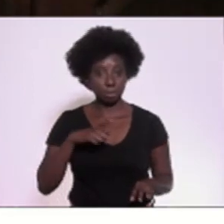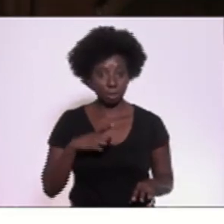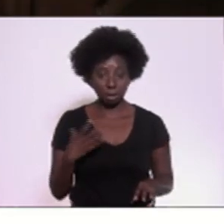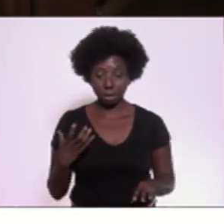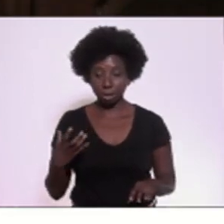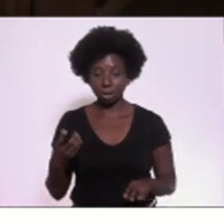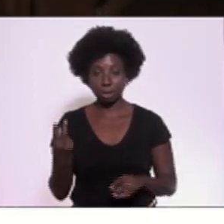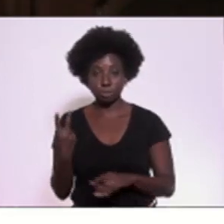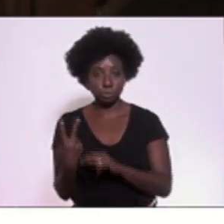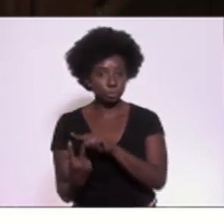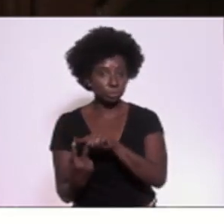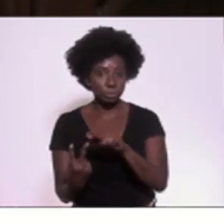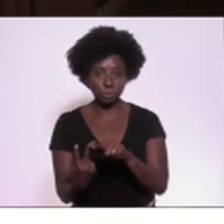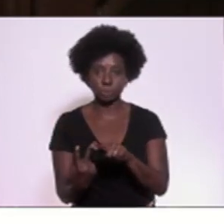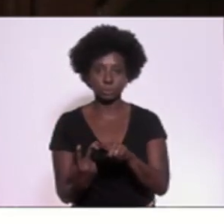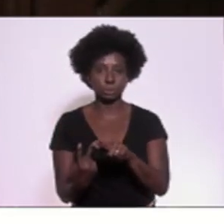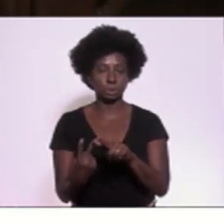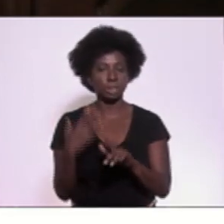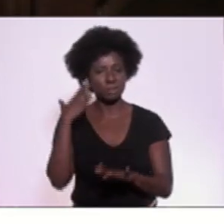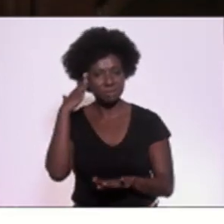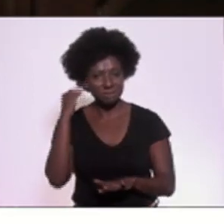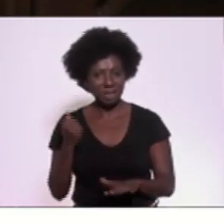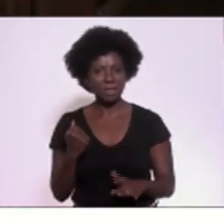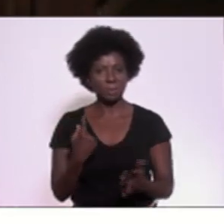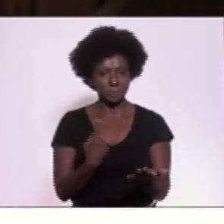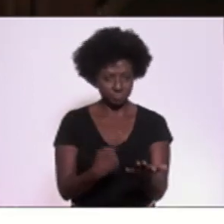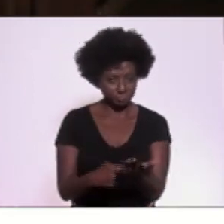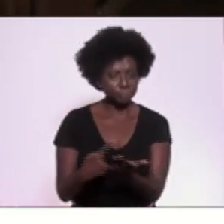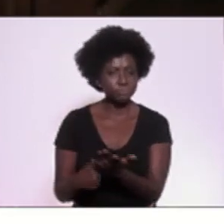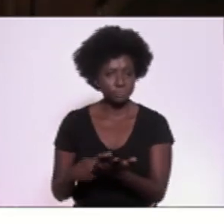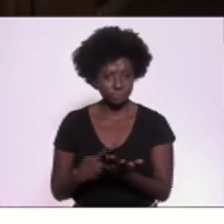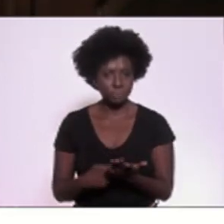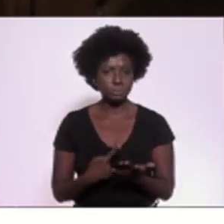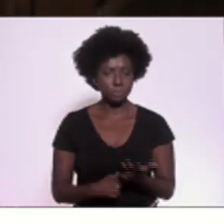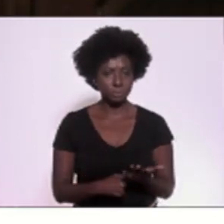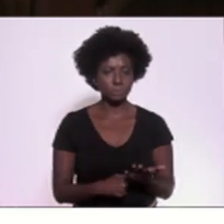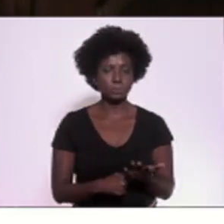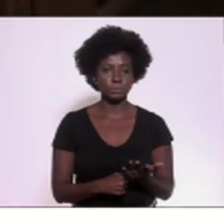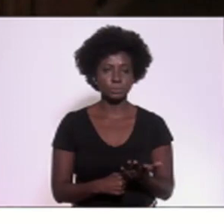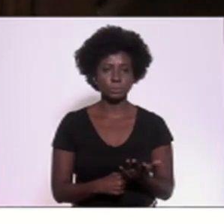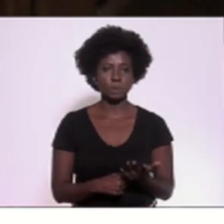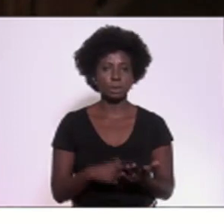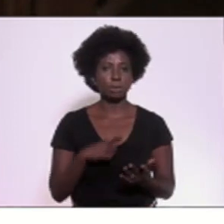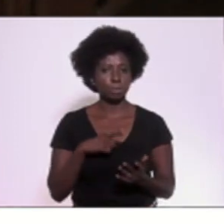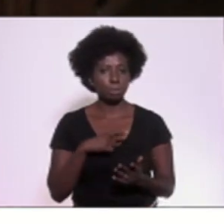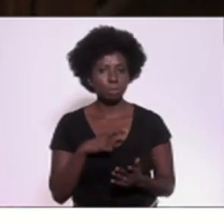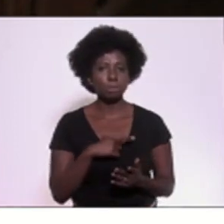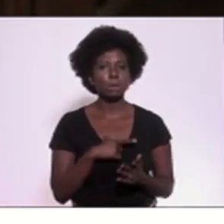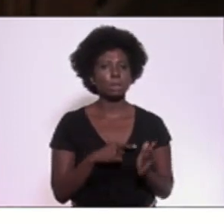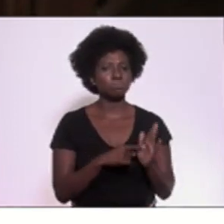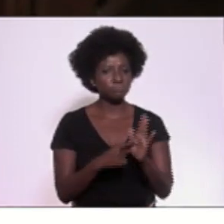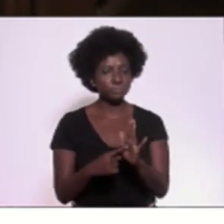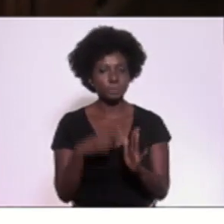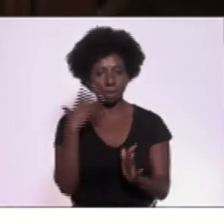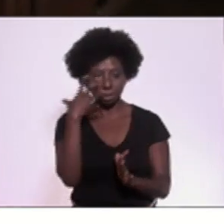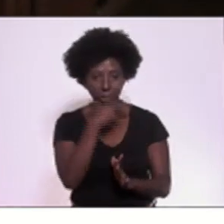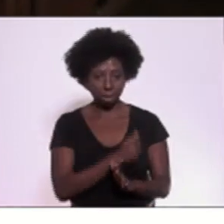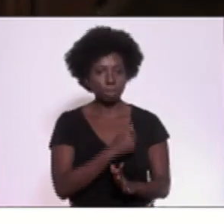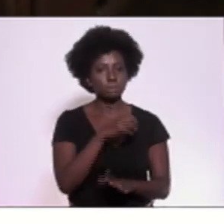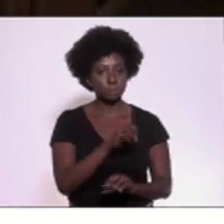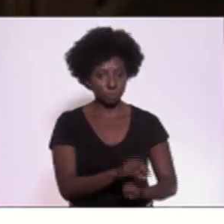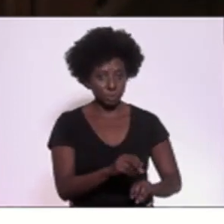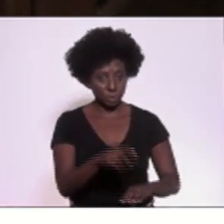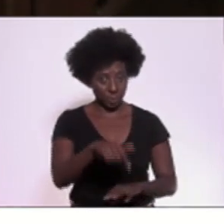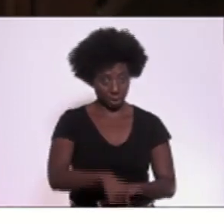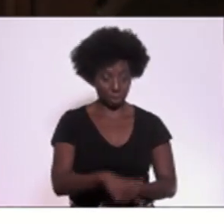marcas inolvidáveis da política educacional de Brizola e Darcy, página linda da história da educação pública do Rio de Janeiro no